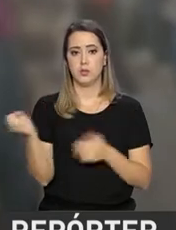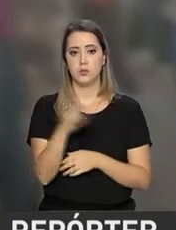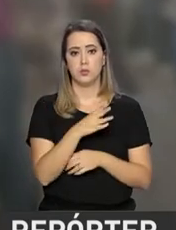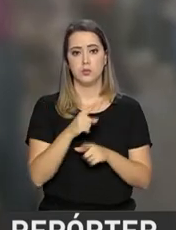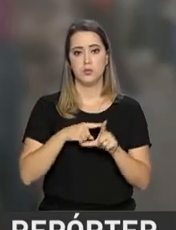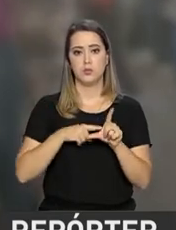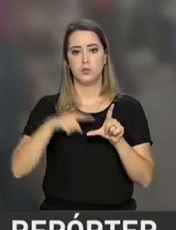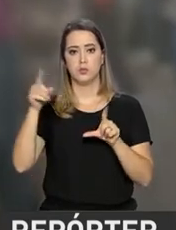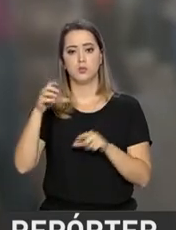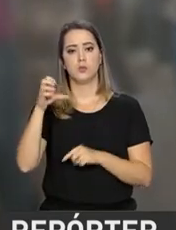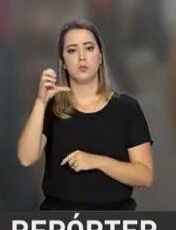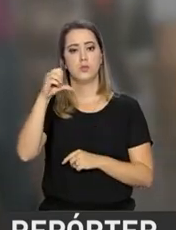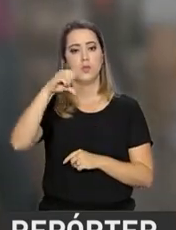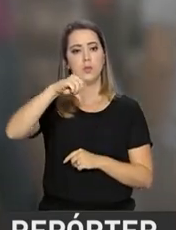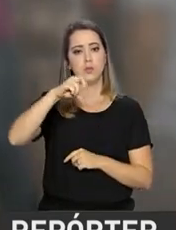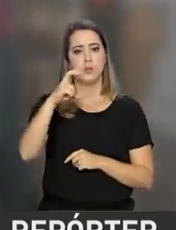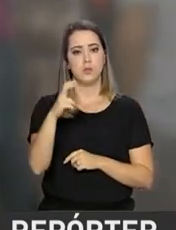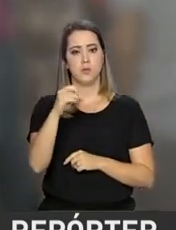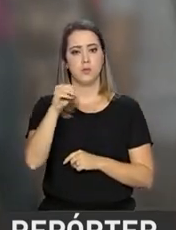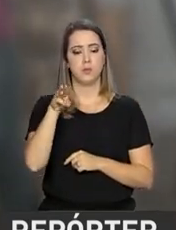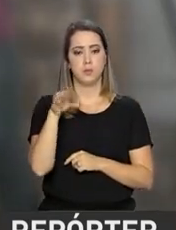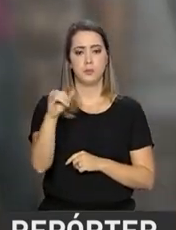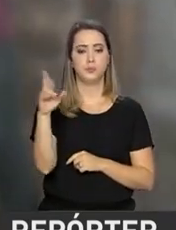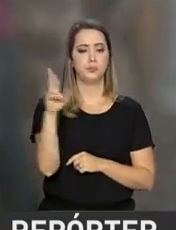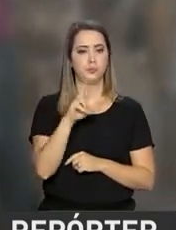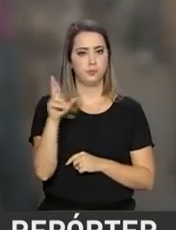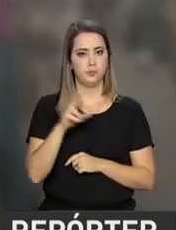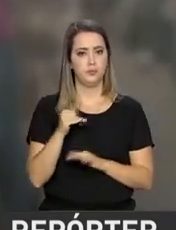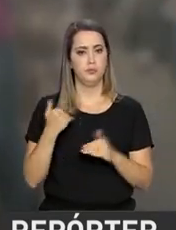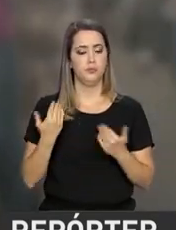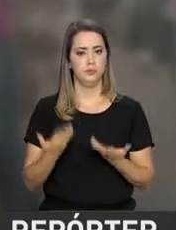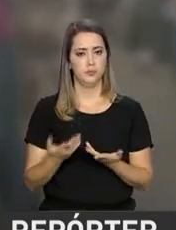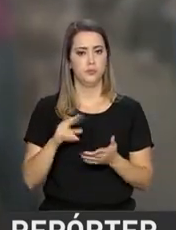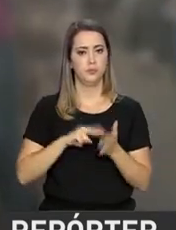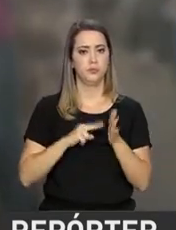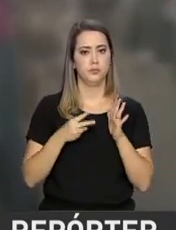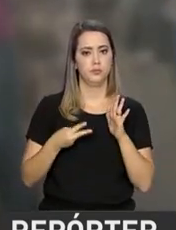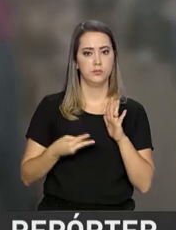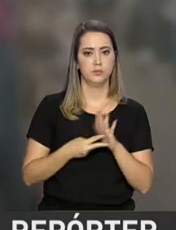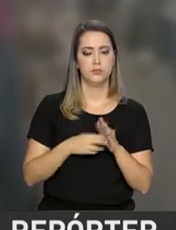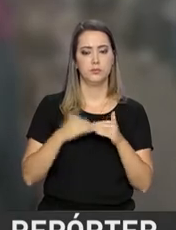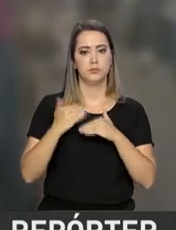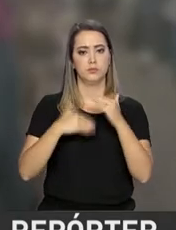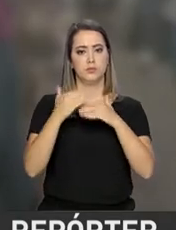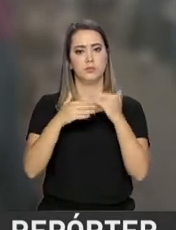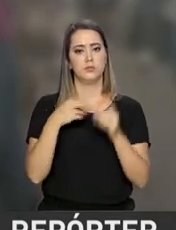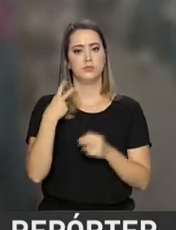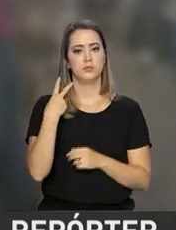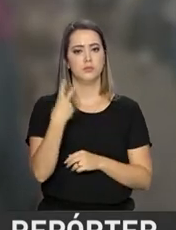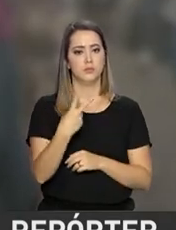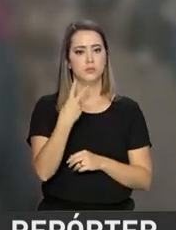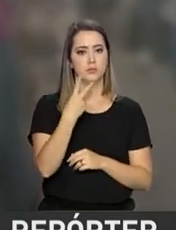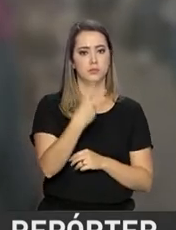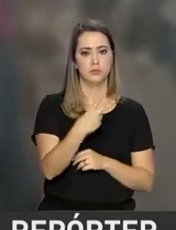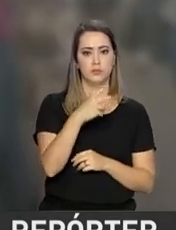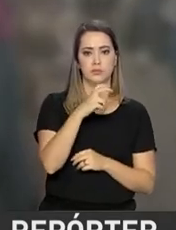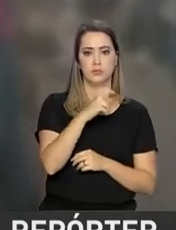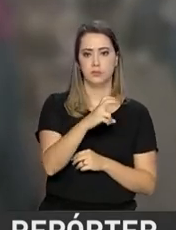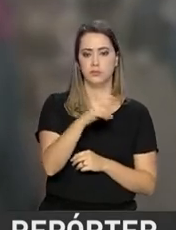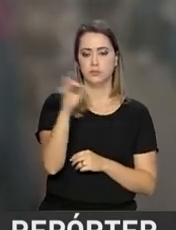superior aos 950 bilhões de reais o que representa um aumento no déficit de